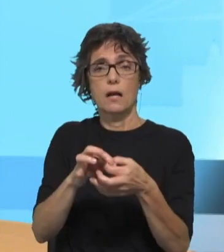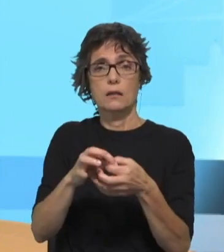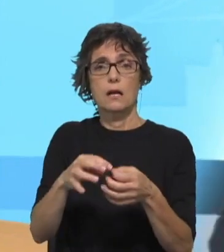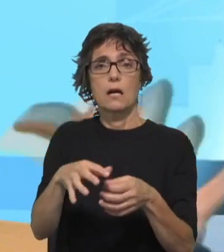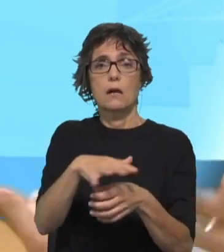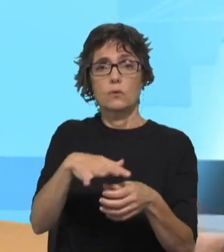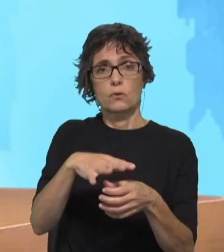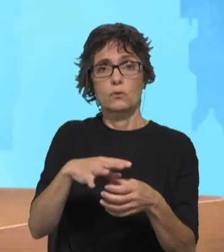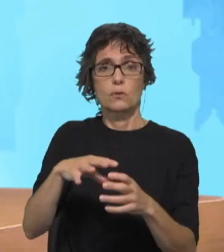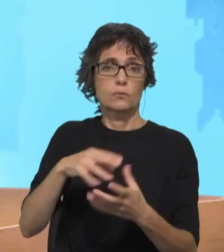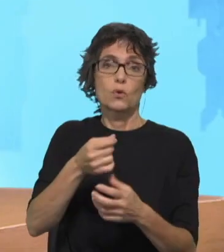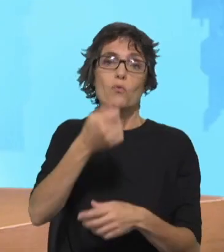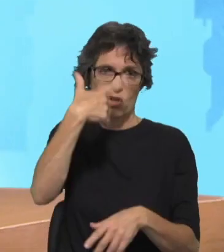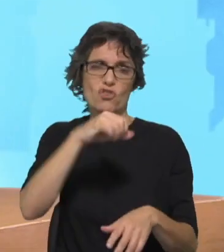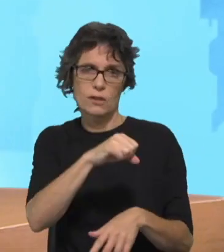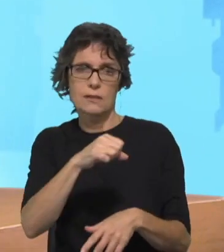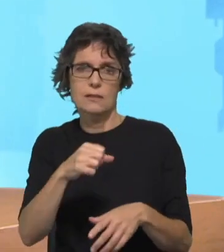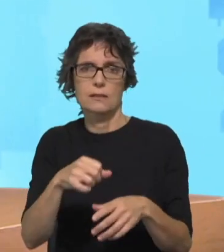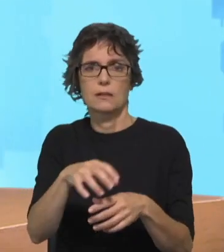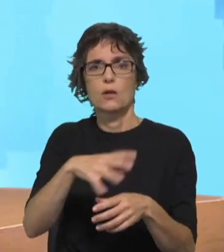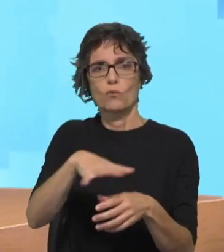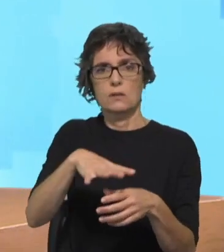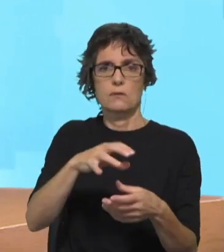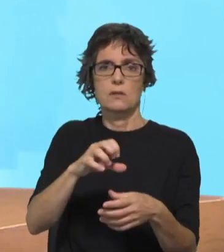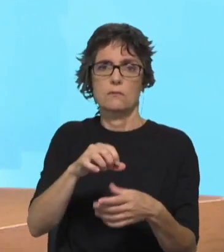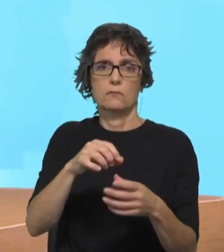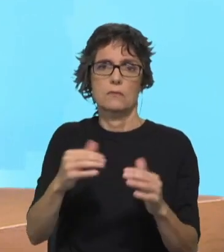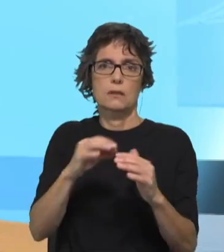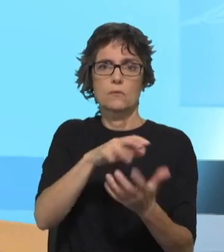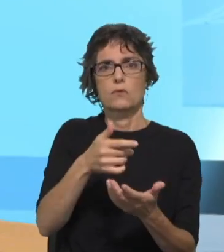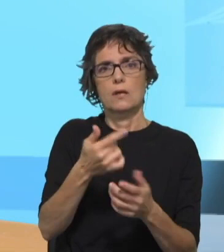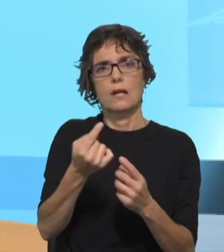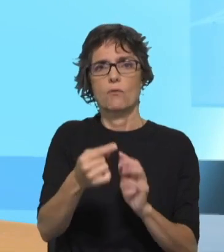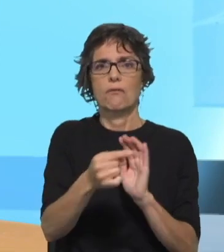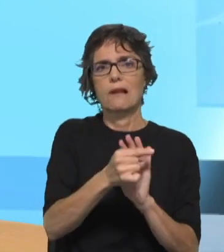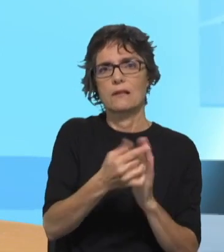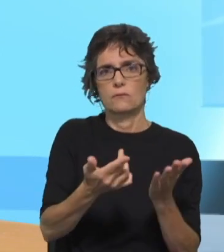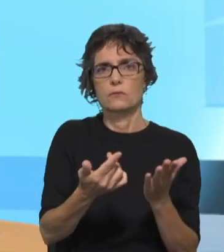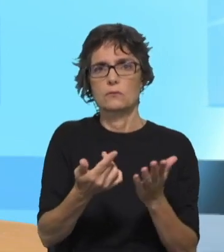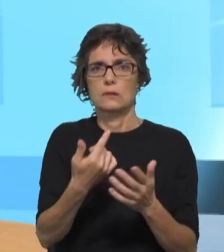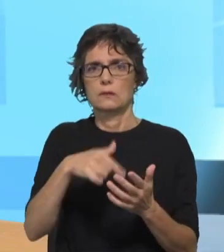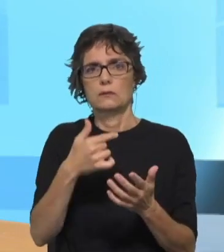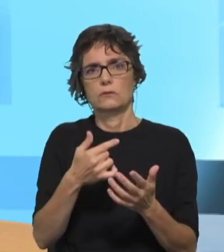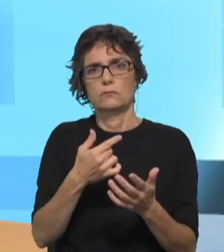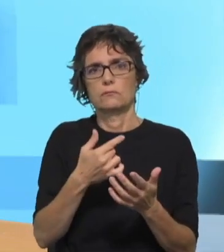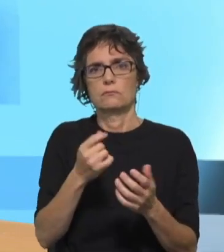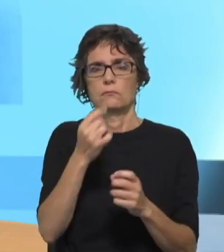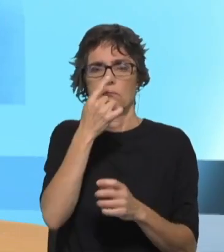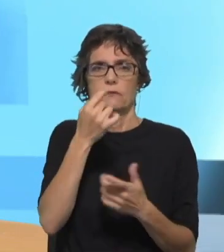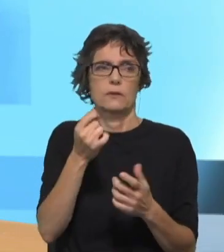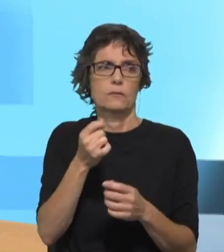permanece essa... Sim, uma história... Sim, uma história, enfim, negativa, diríamos, uma história que não gostaríamos de contar, certo, mas